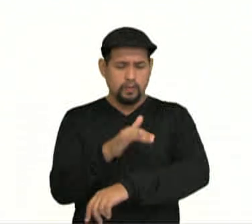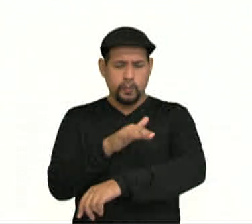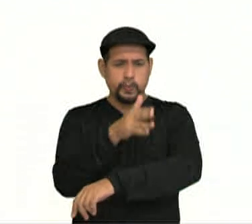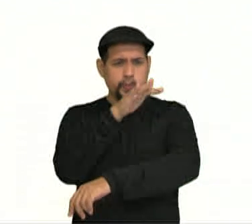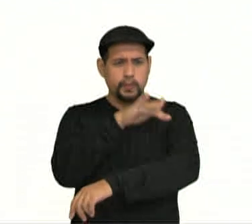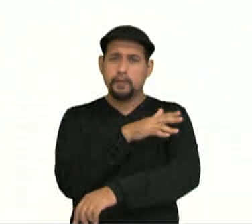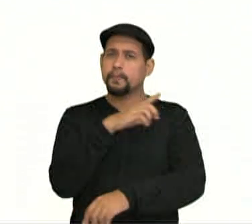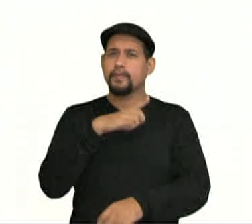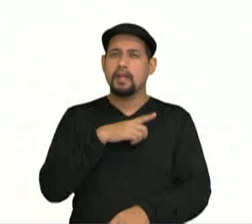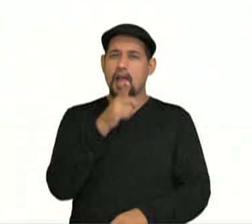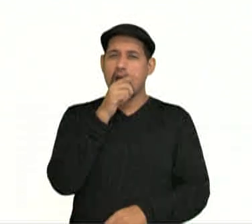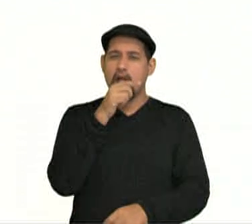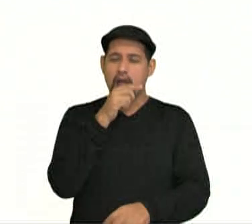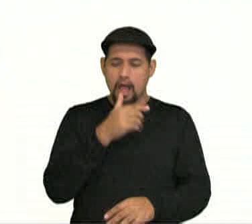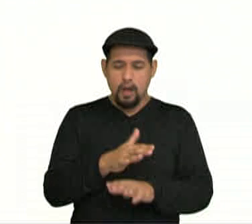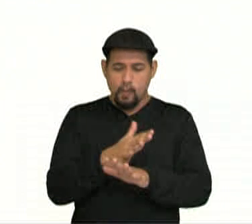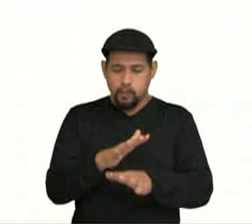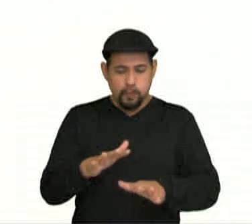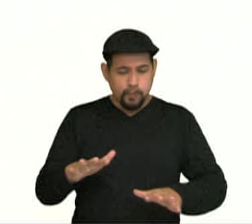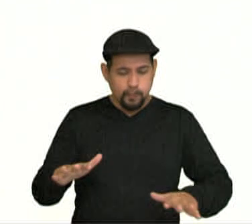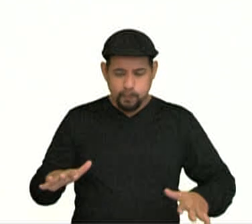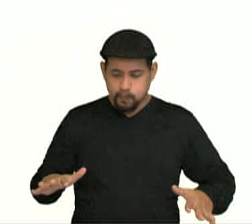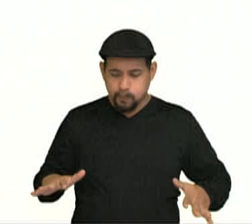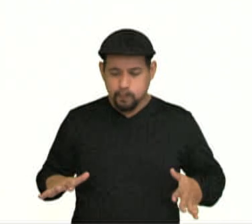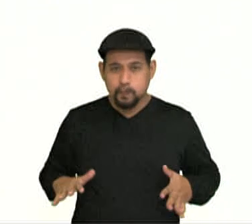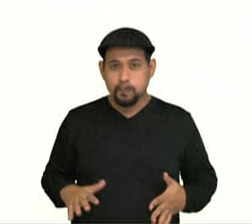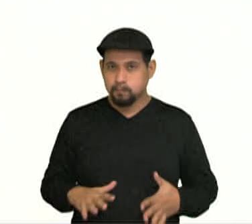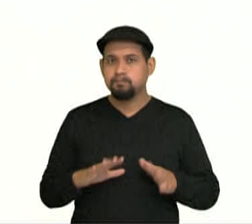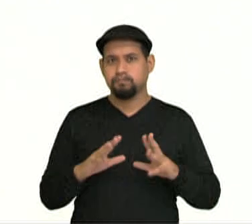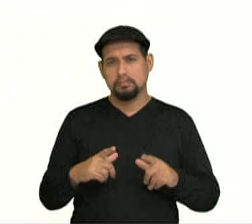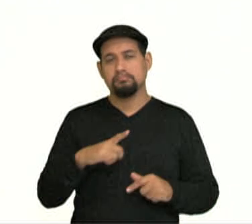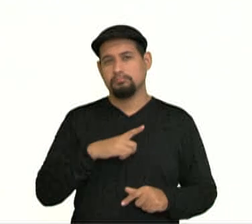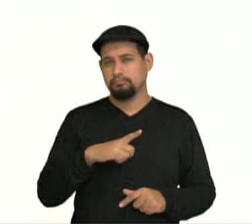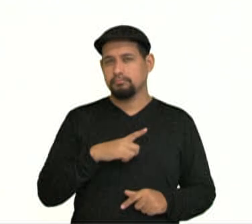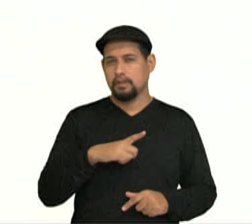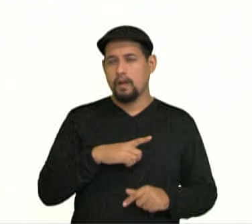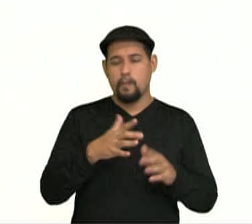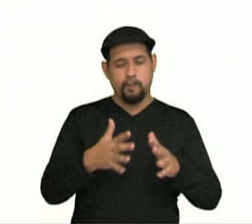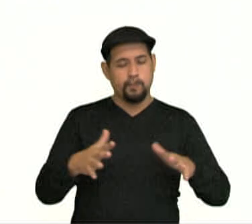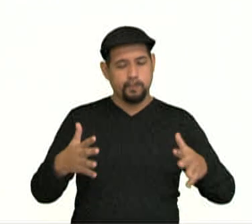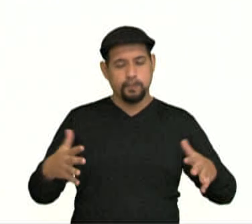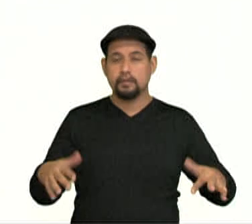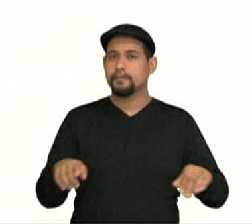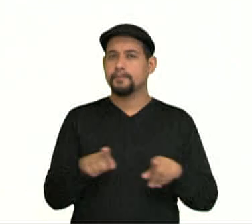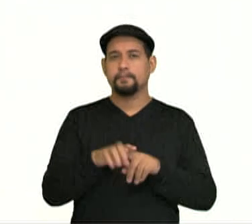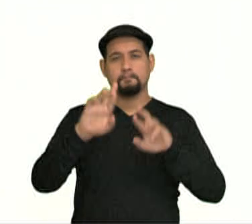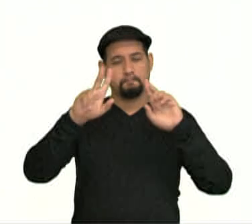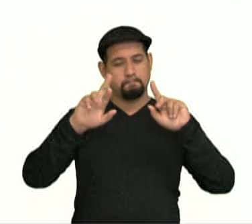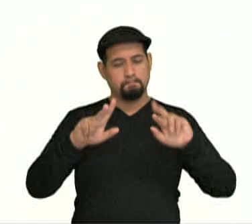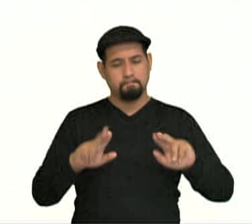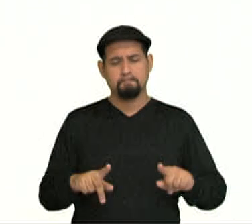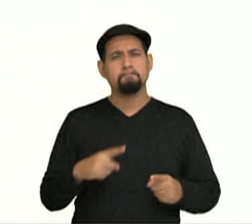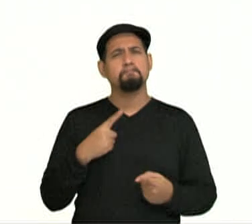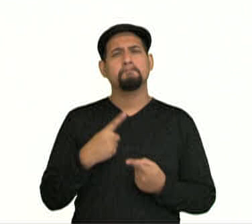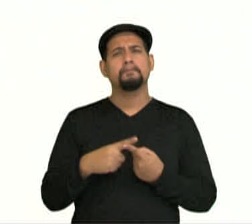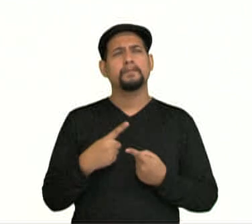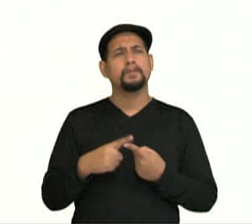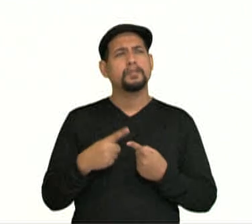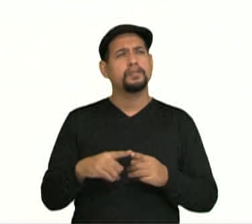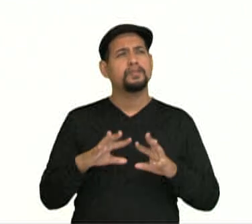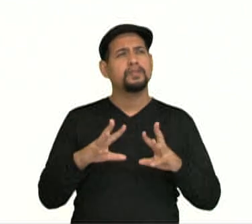seu litoral, toda a sua porção ali que é banhada pelo oceano e pelos diferentes mares? Por que ele é